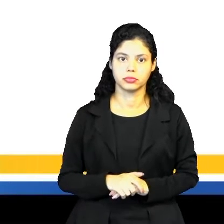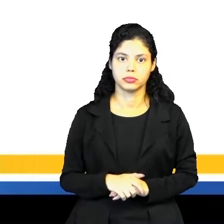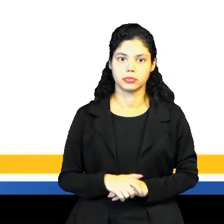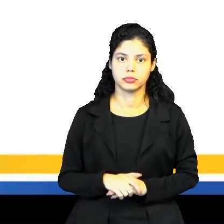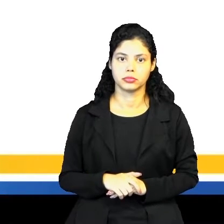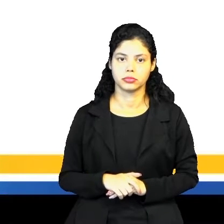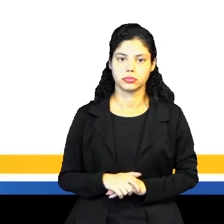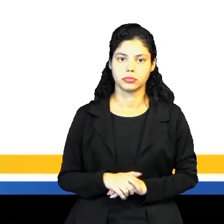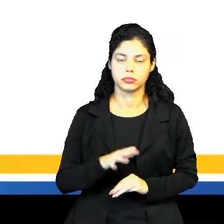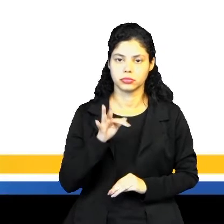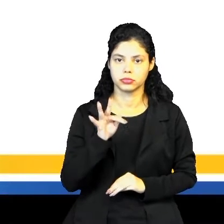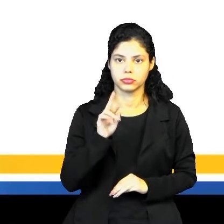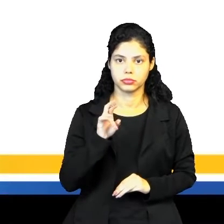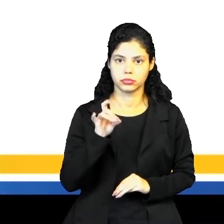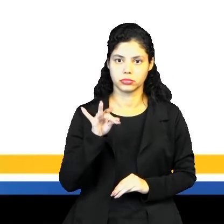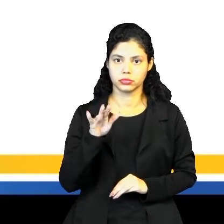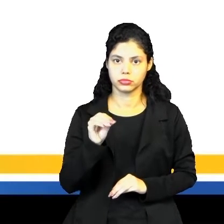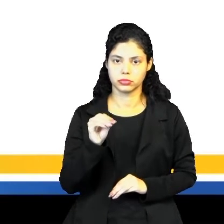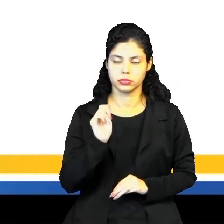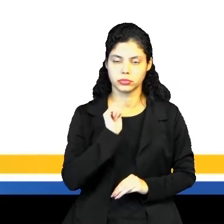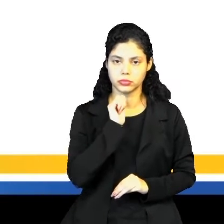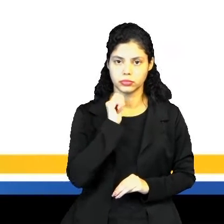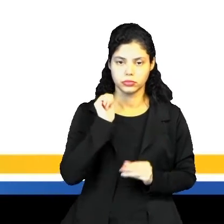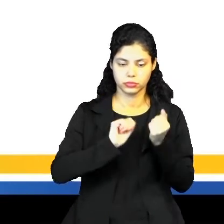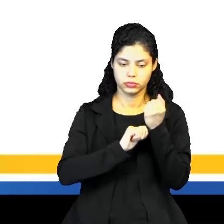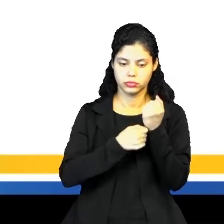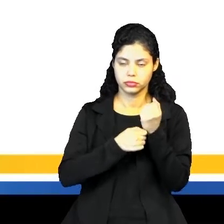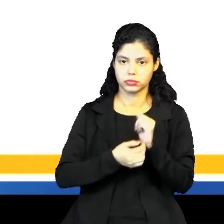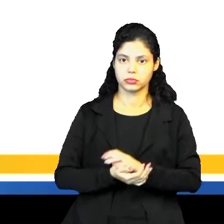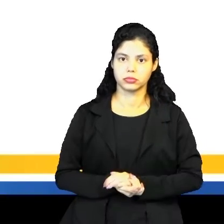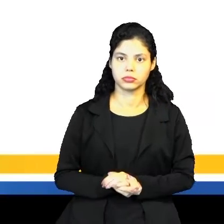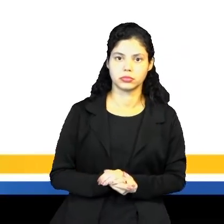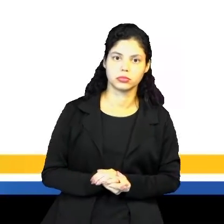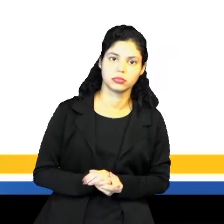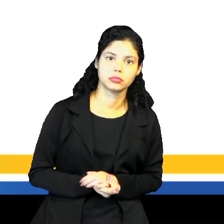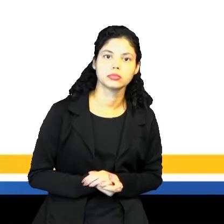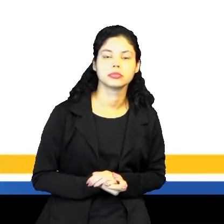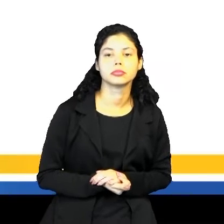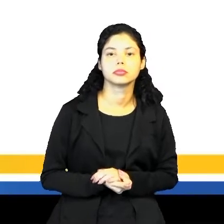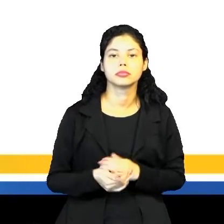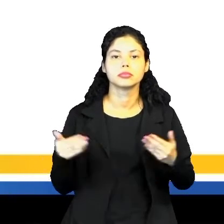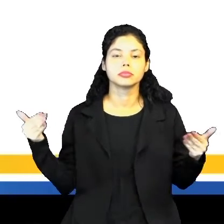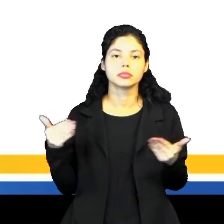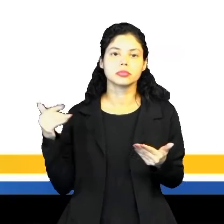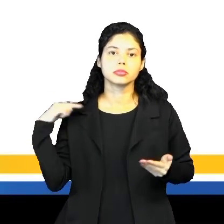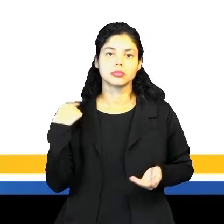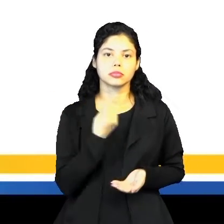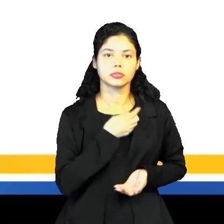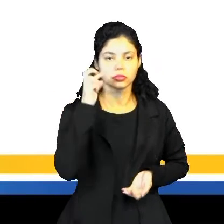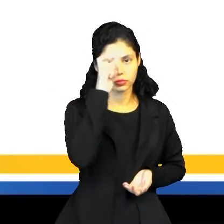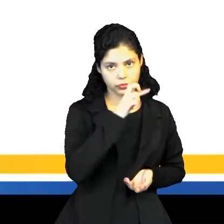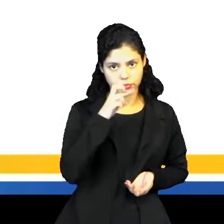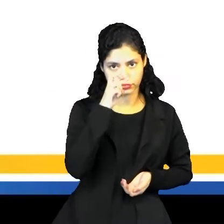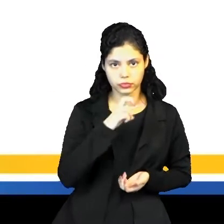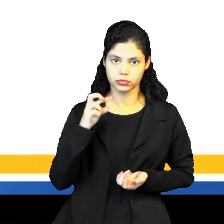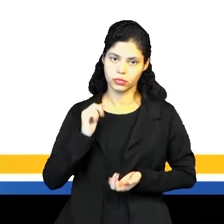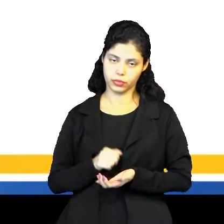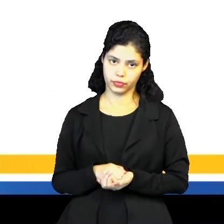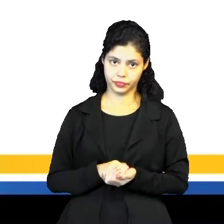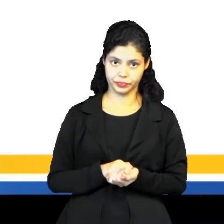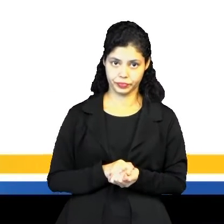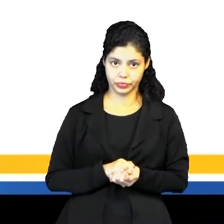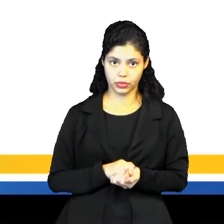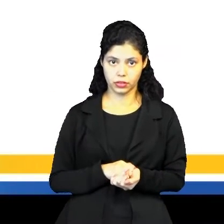Escorridos, Defeitos Escondidos. Então, são algumas das suas principais obras. Hoje, galerinha, nós vamos analisar